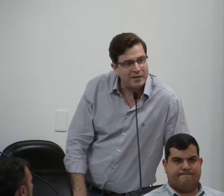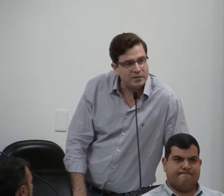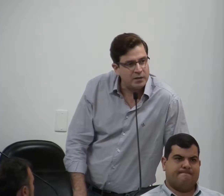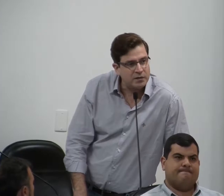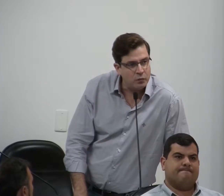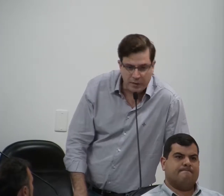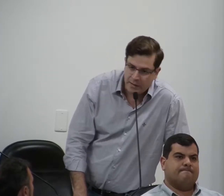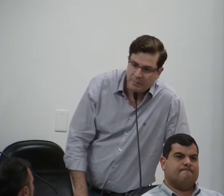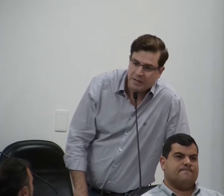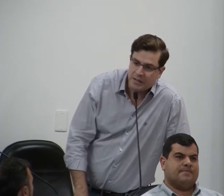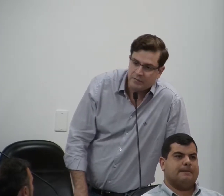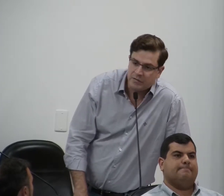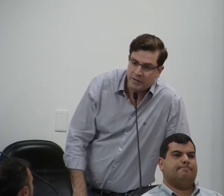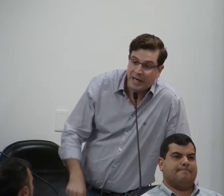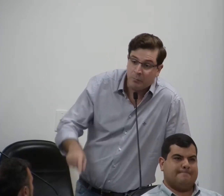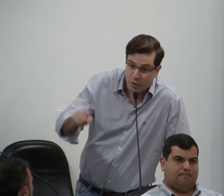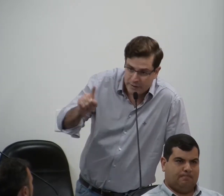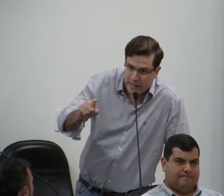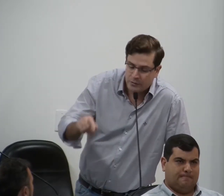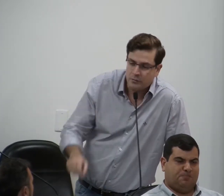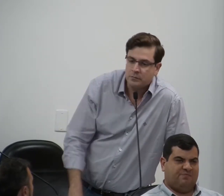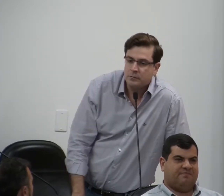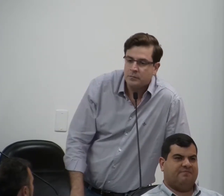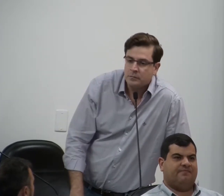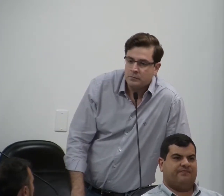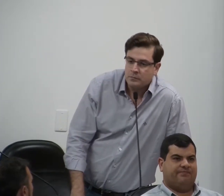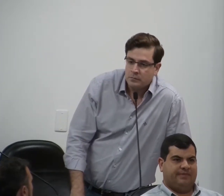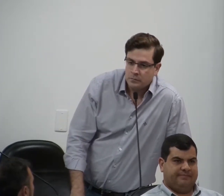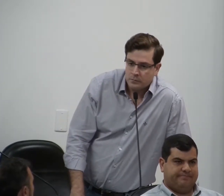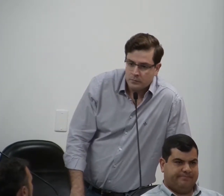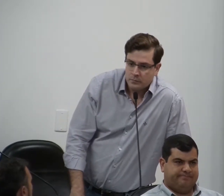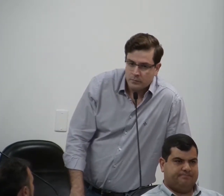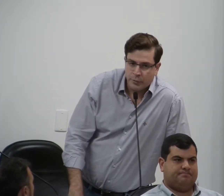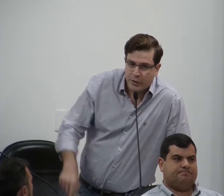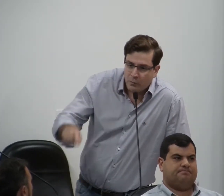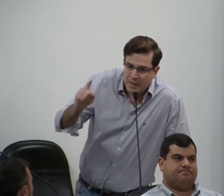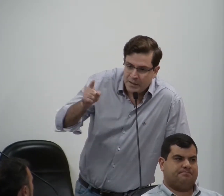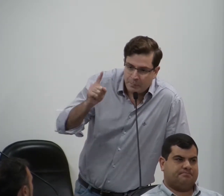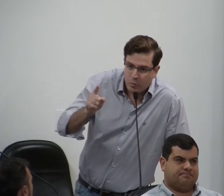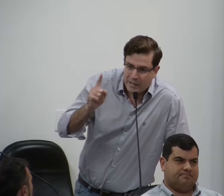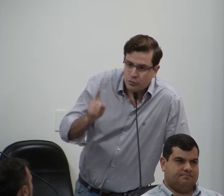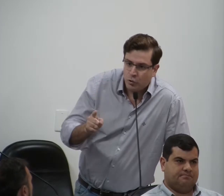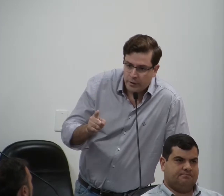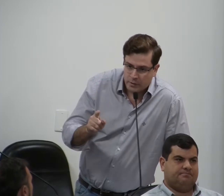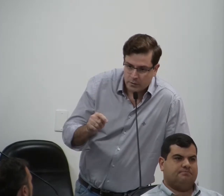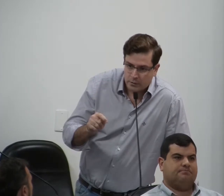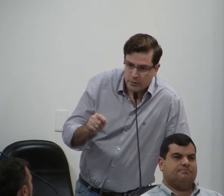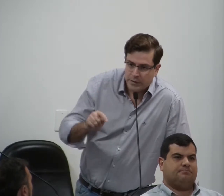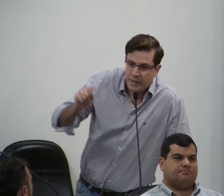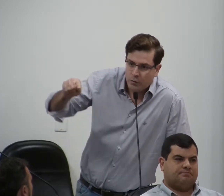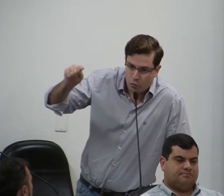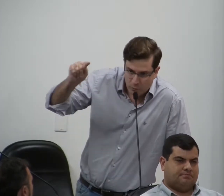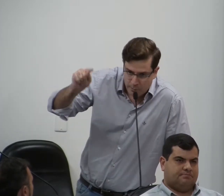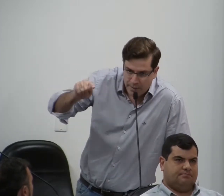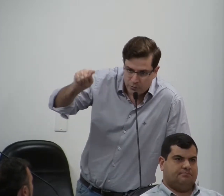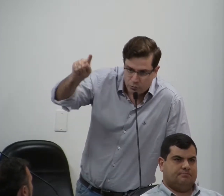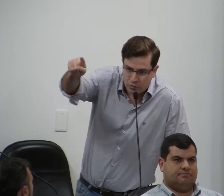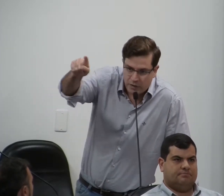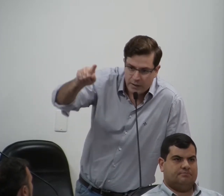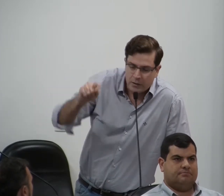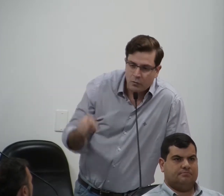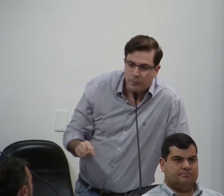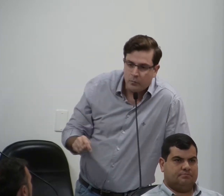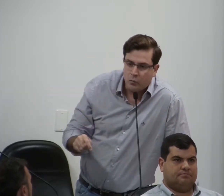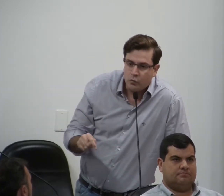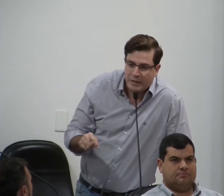como castração química deve ser abordado, porque o manipulador, e eu como médico